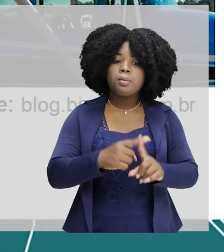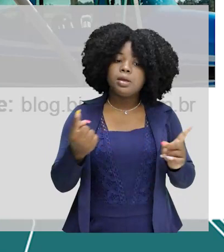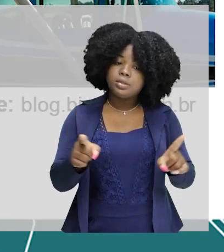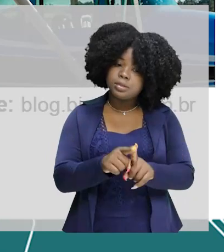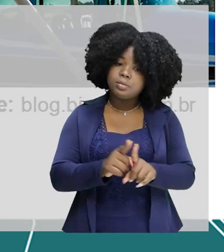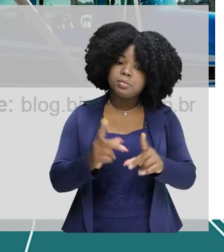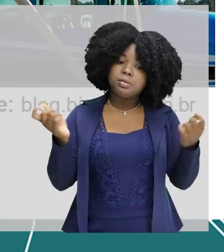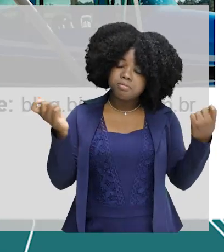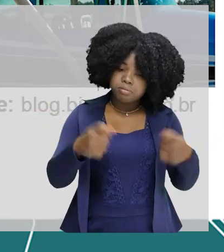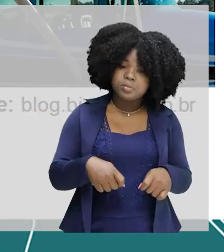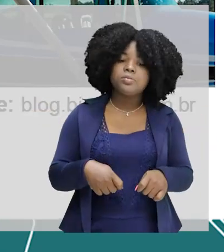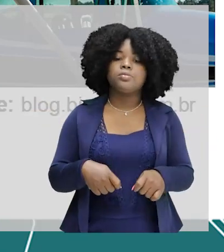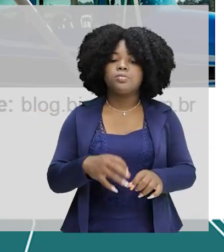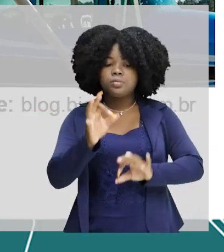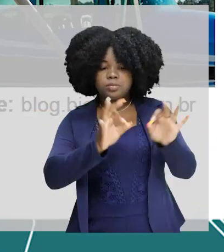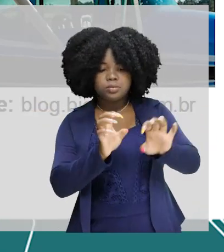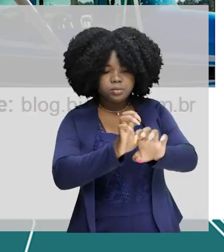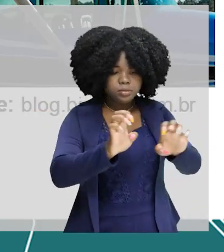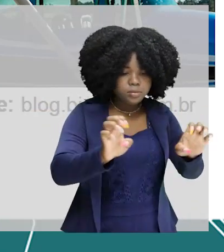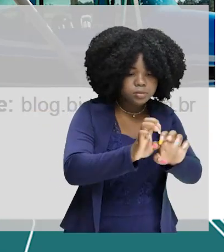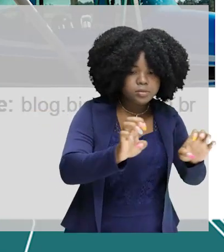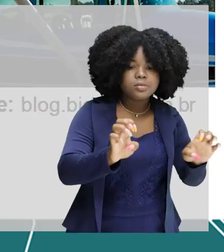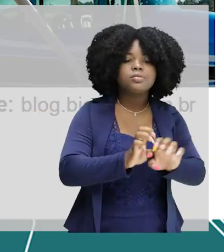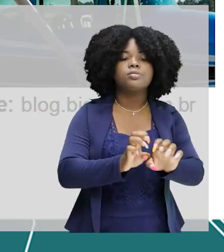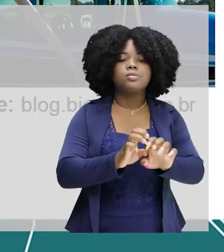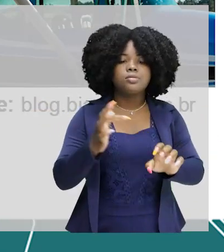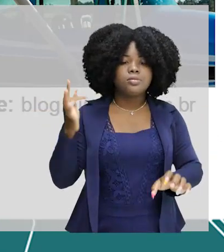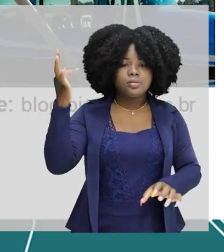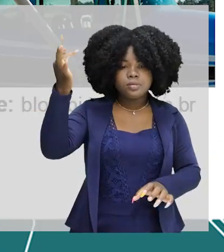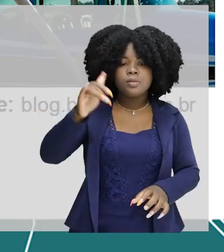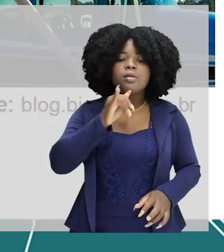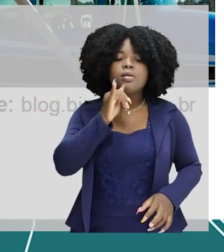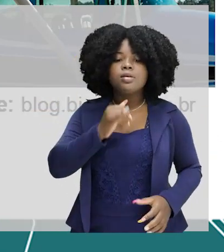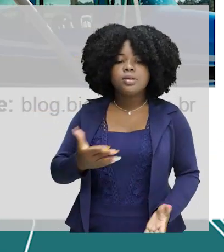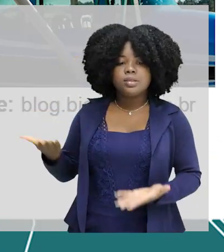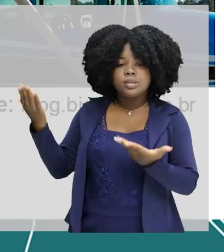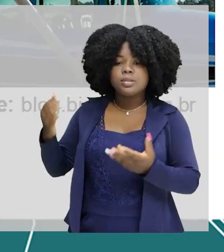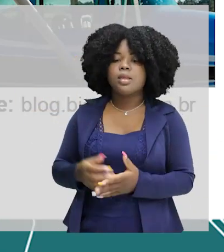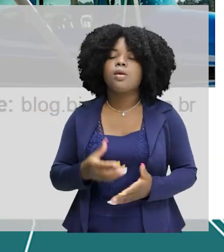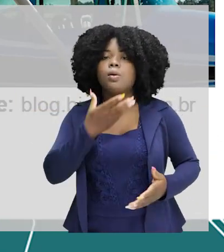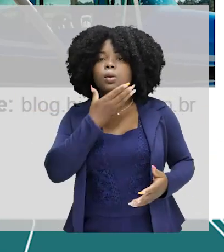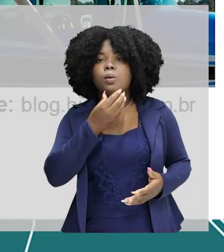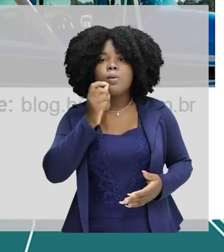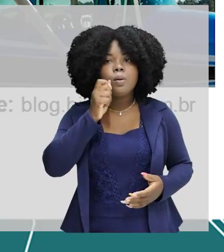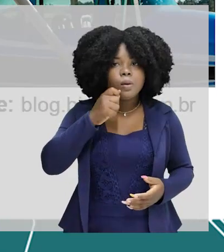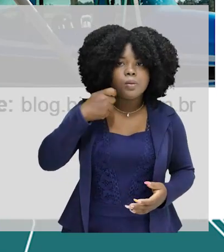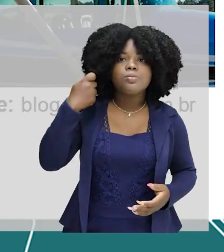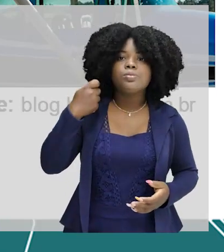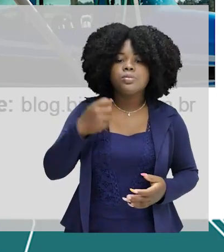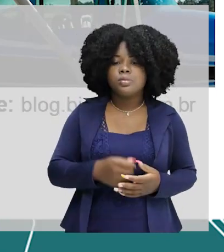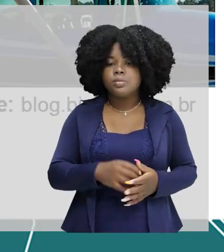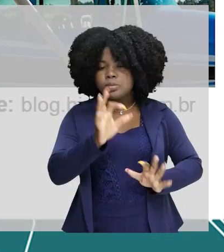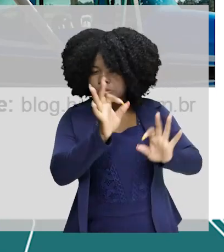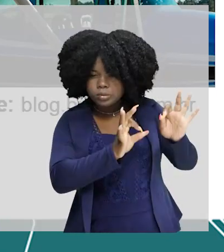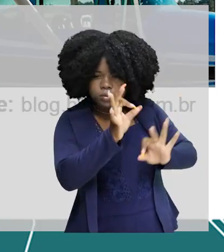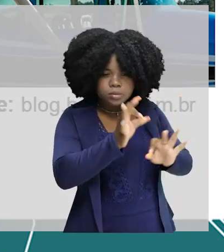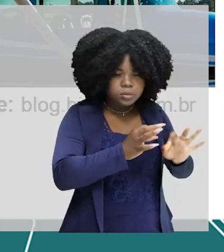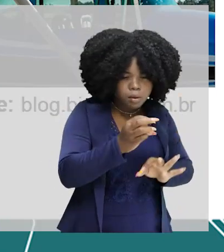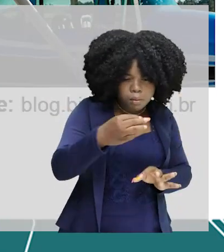o futuro, né? Por exemplo, o padeiro calcula a quantidade de farinha necessária para